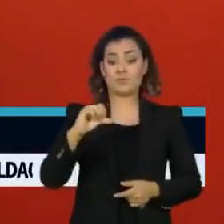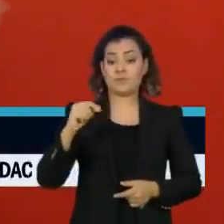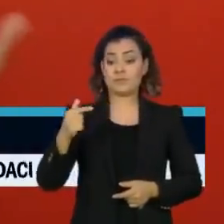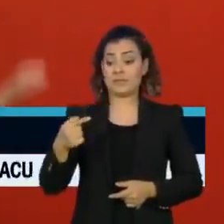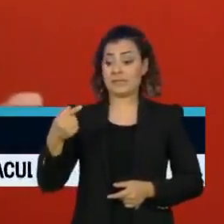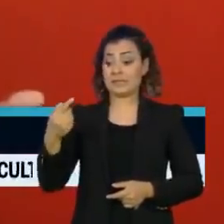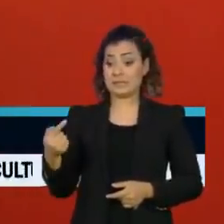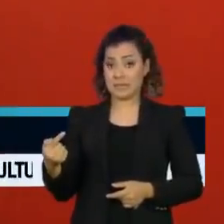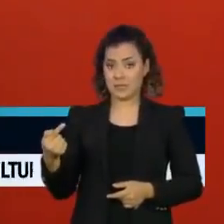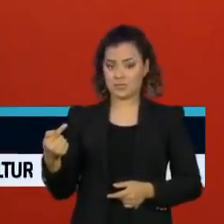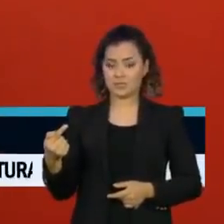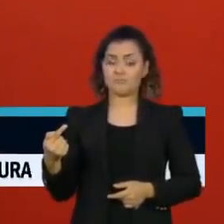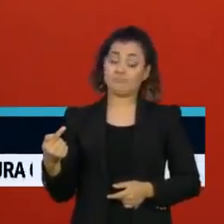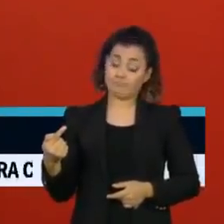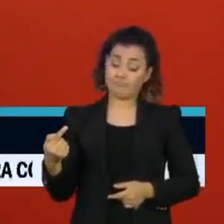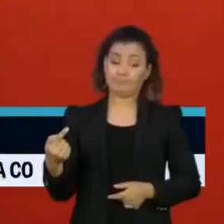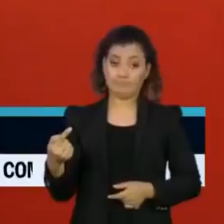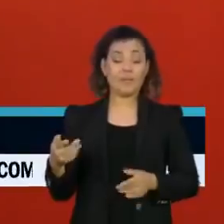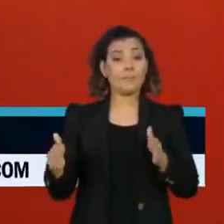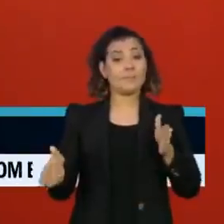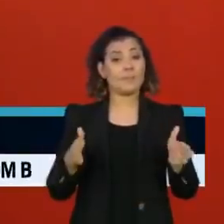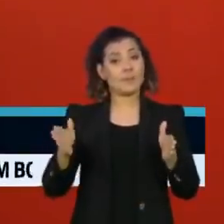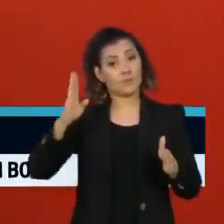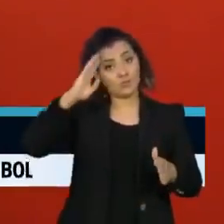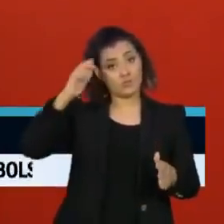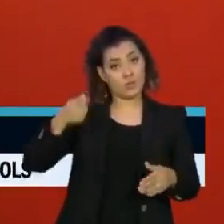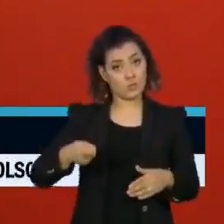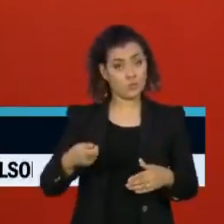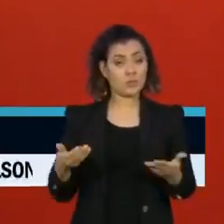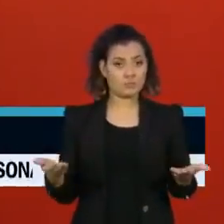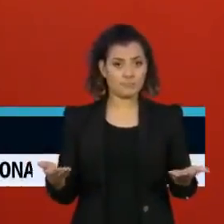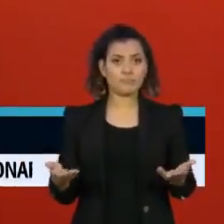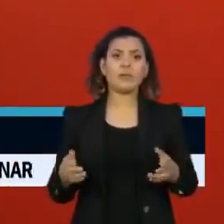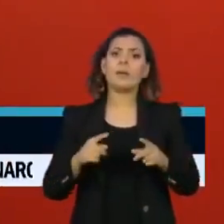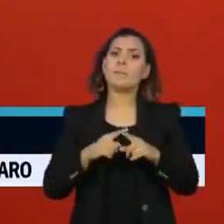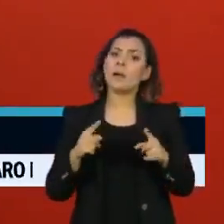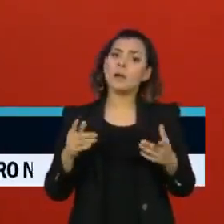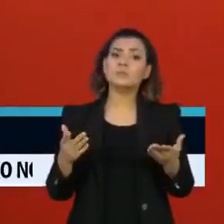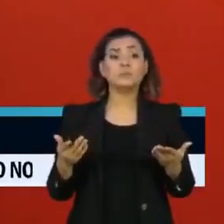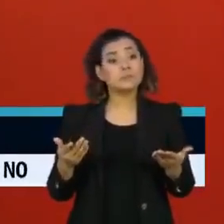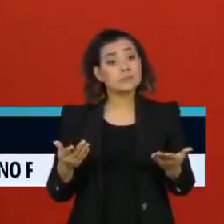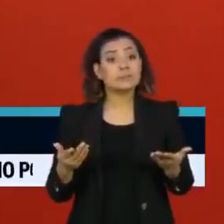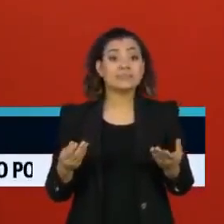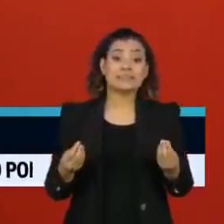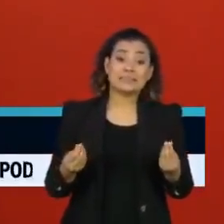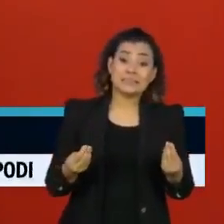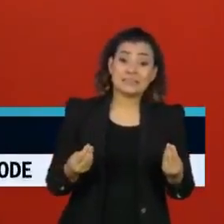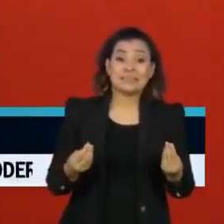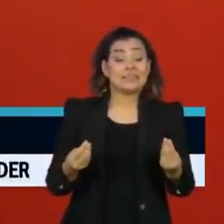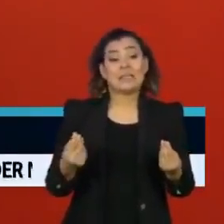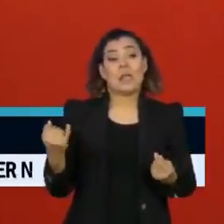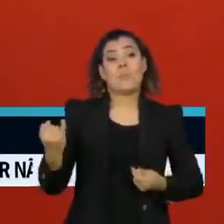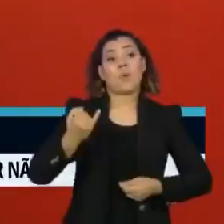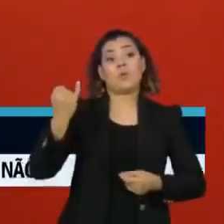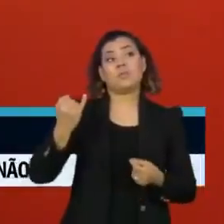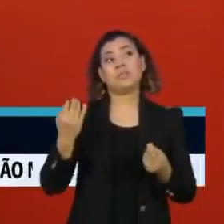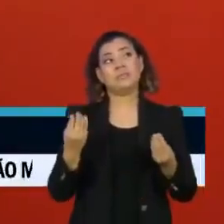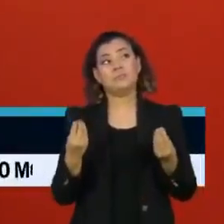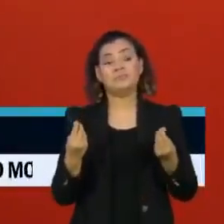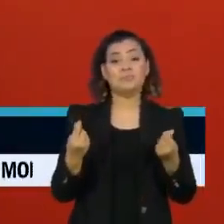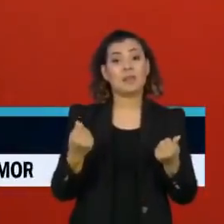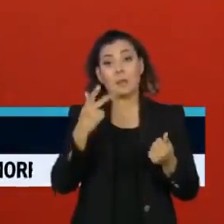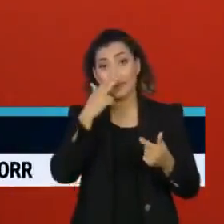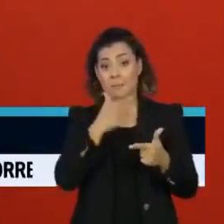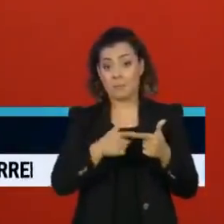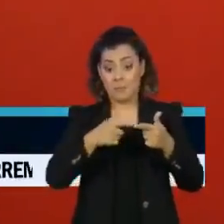1977, portanto, ainda durante a ditadura. Não é pouco é importante que essa crise